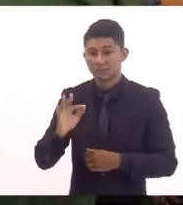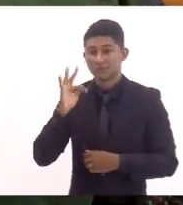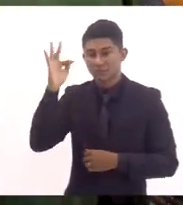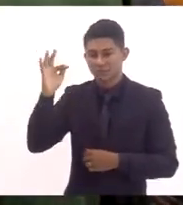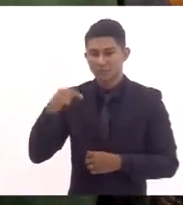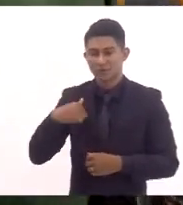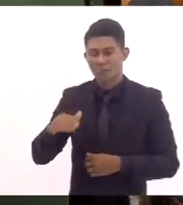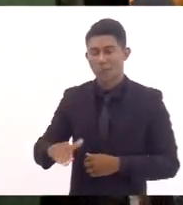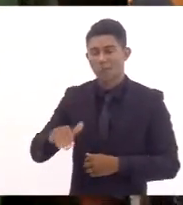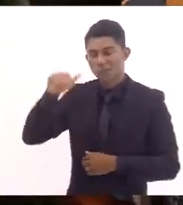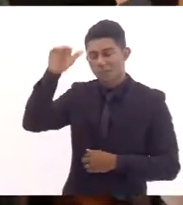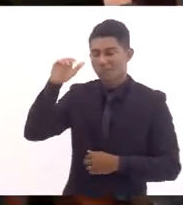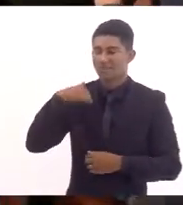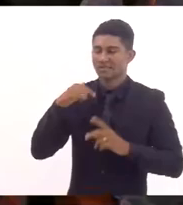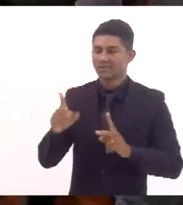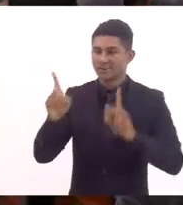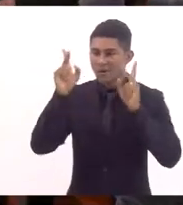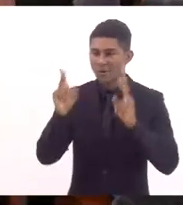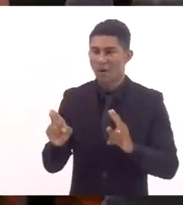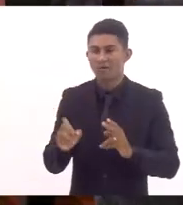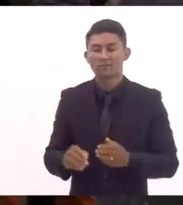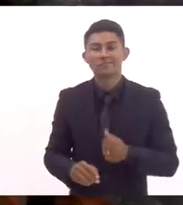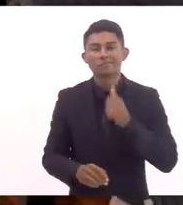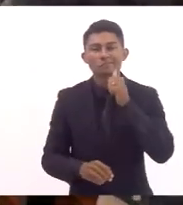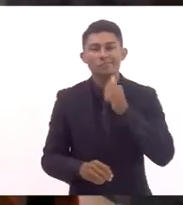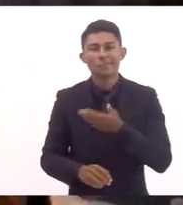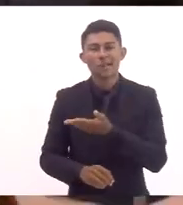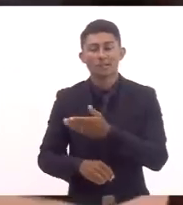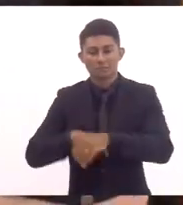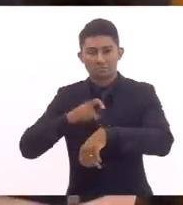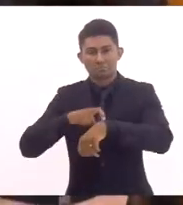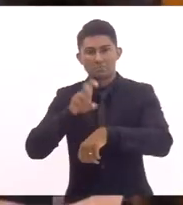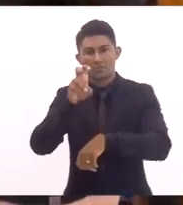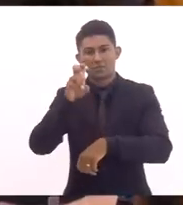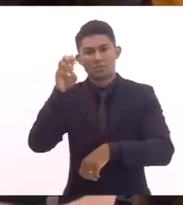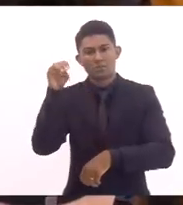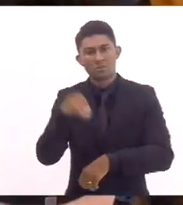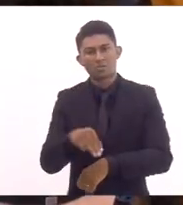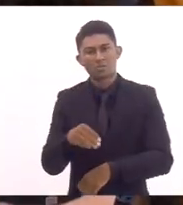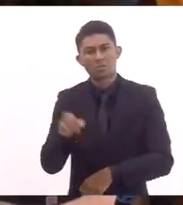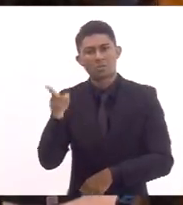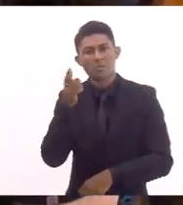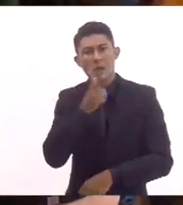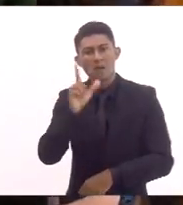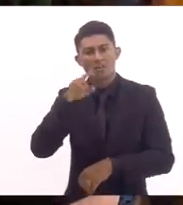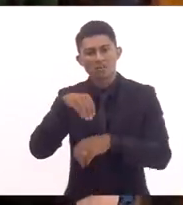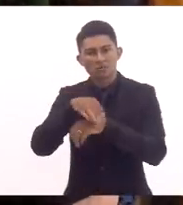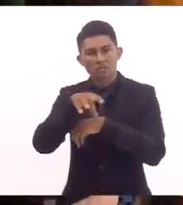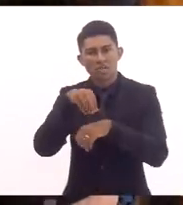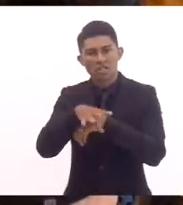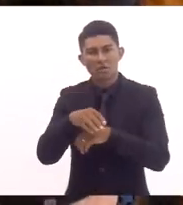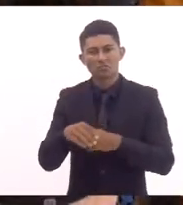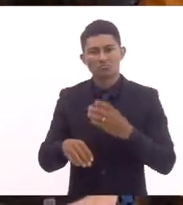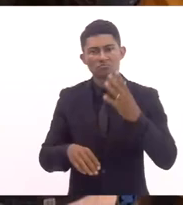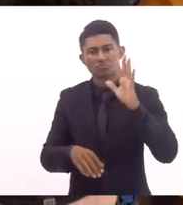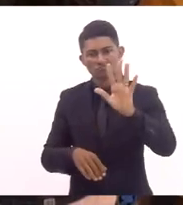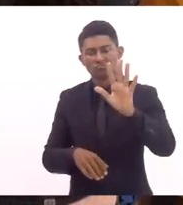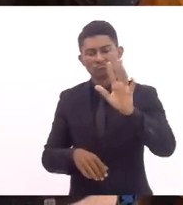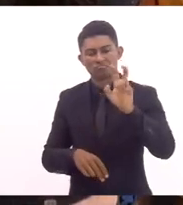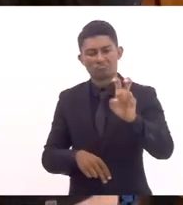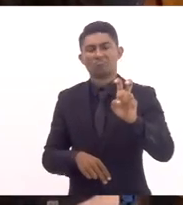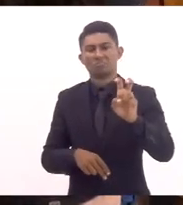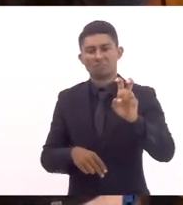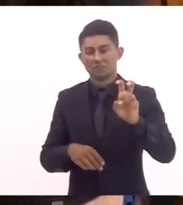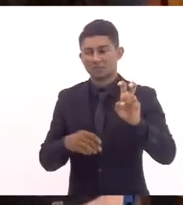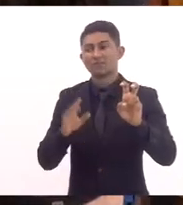assim é essa menina em cinco minutos fez cinco sugestões de concreto adiantando eu crescer você tá